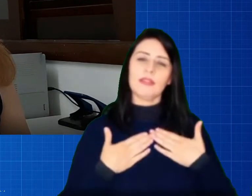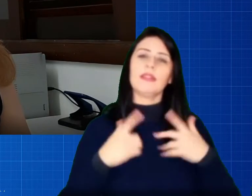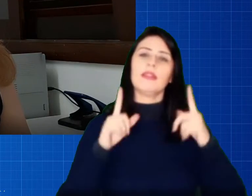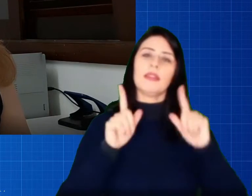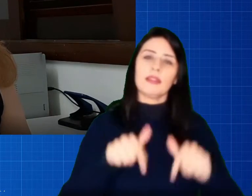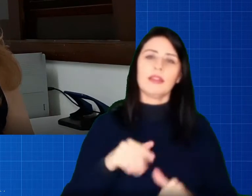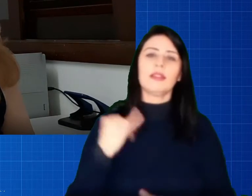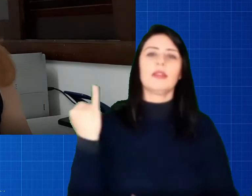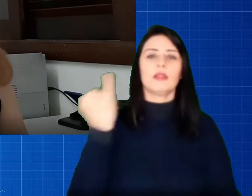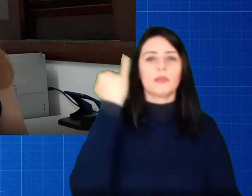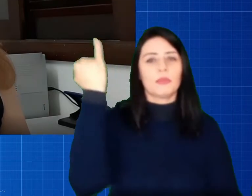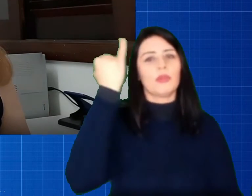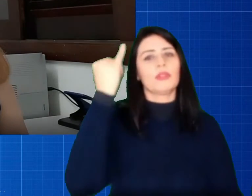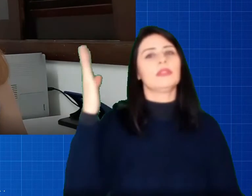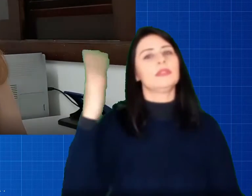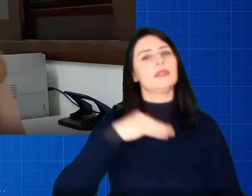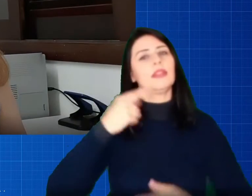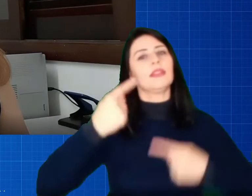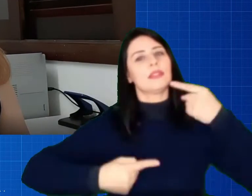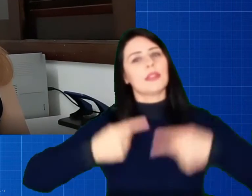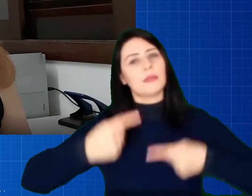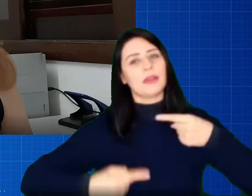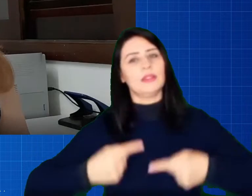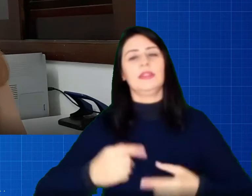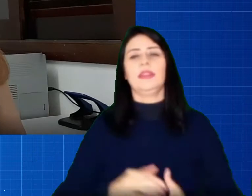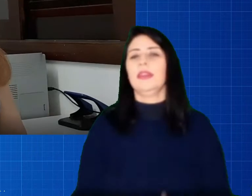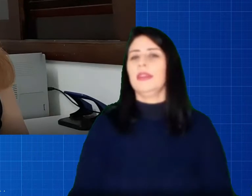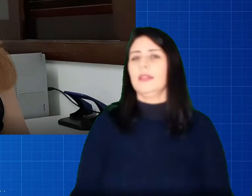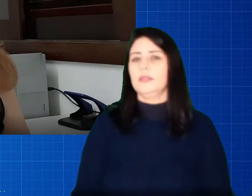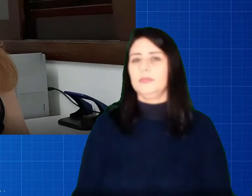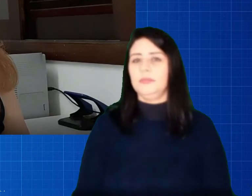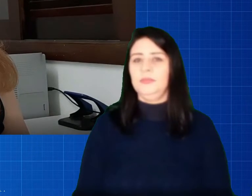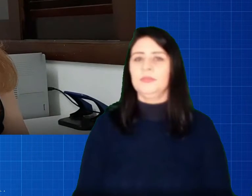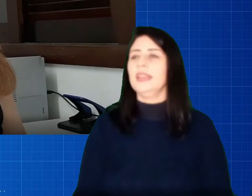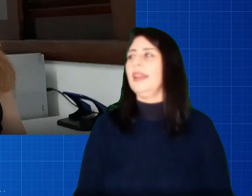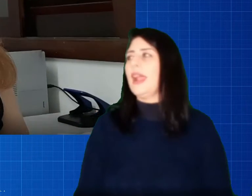Então, é importante a gente trazer esse debate.